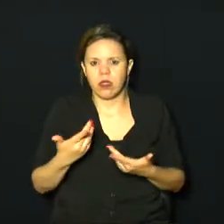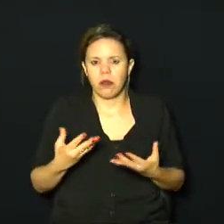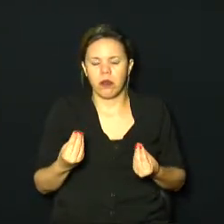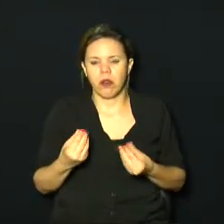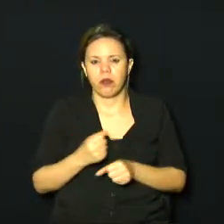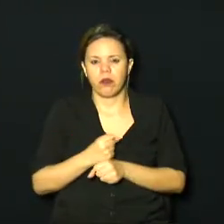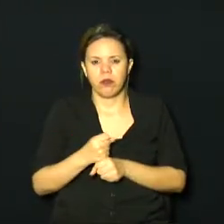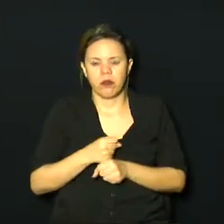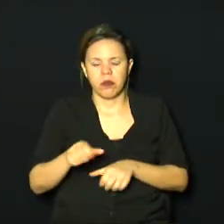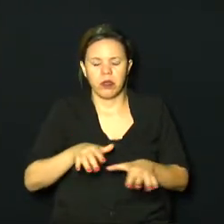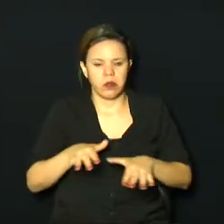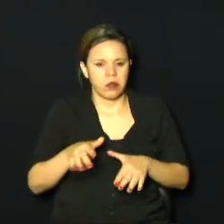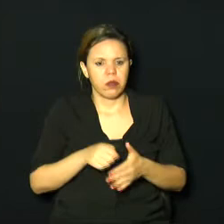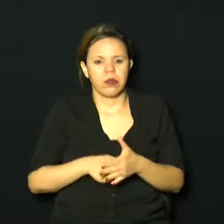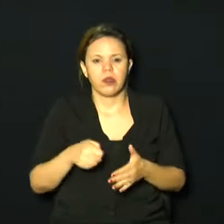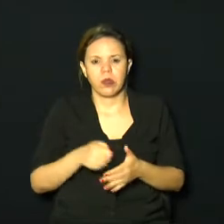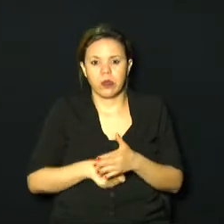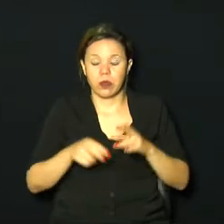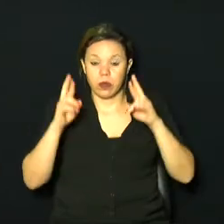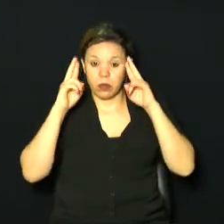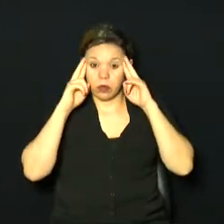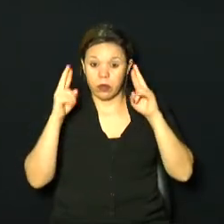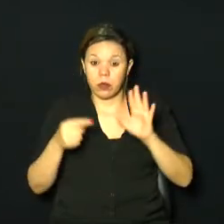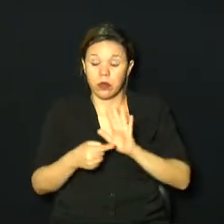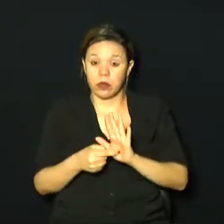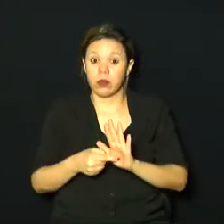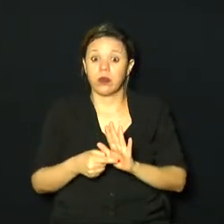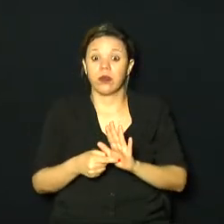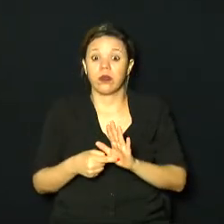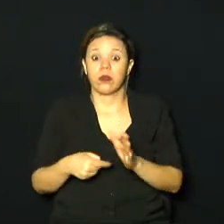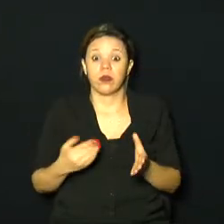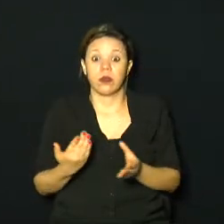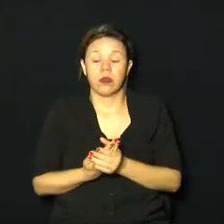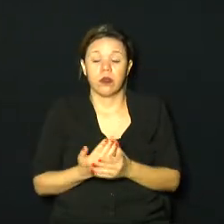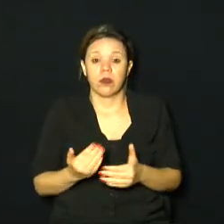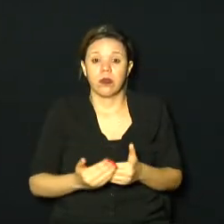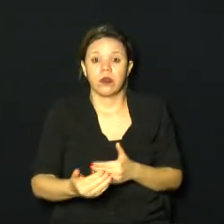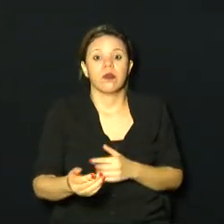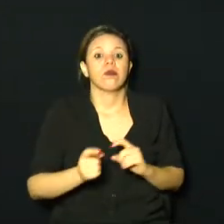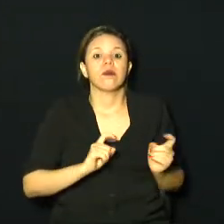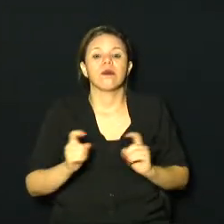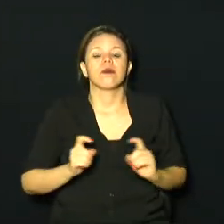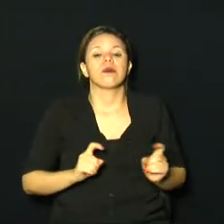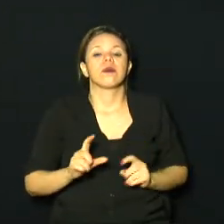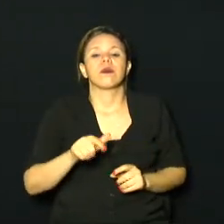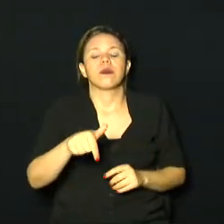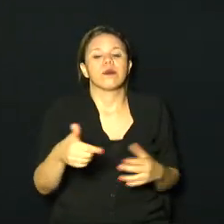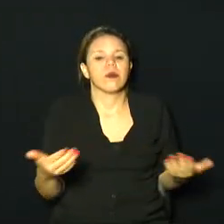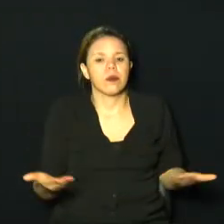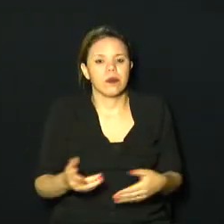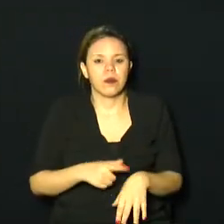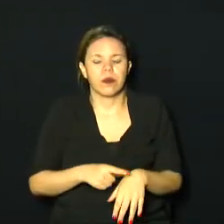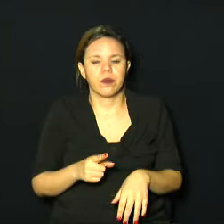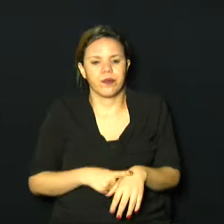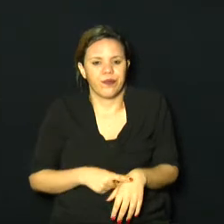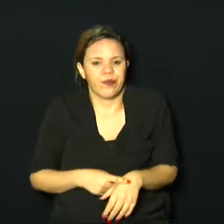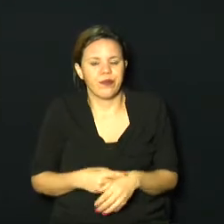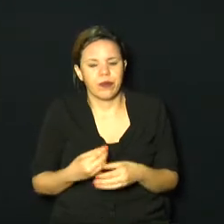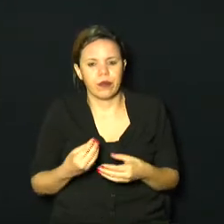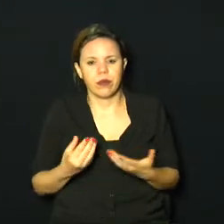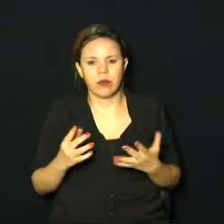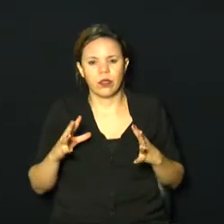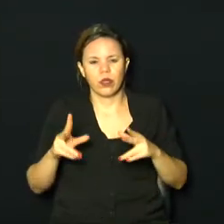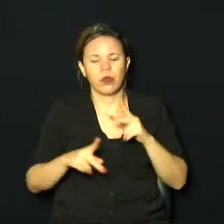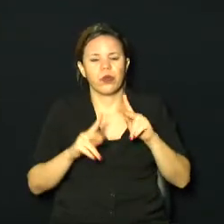luta e mobilização. Tanto o respeito que foi apresentado nos processos e nas reuniões, para depois agora, no momento de maior fragilidade de todo